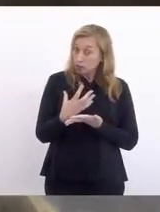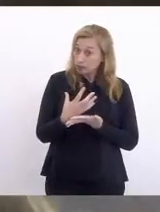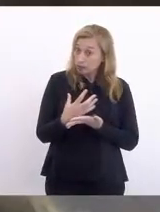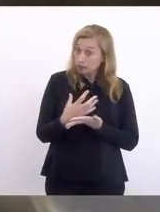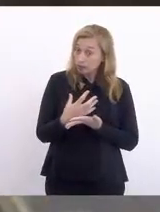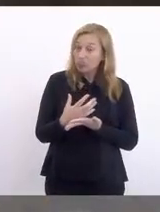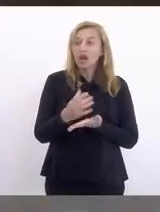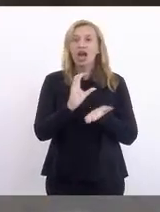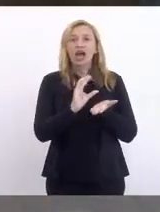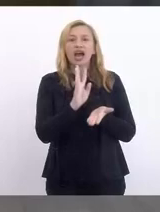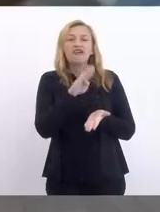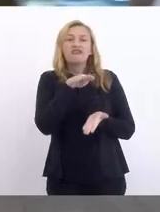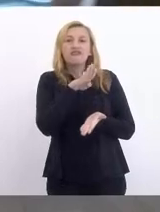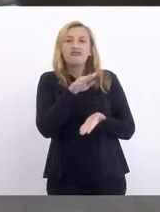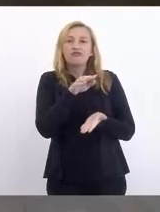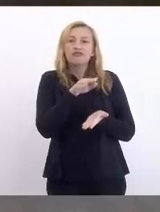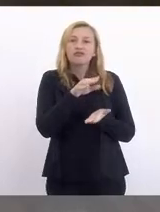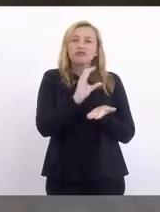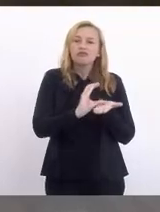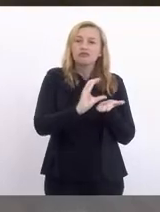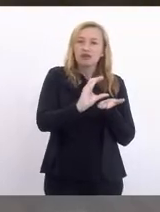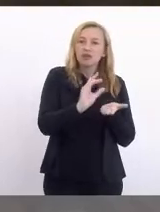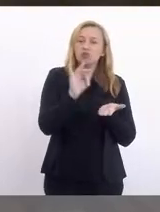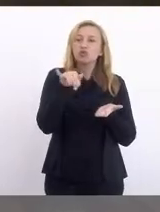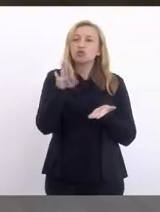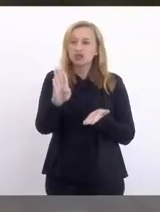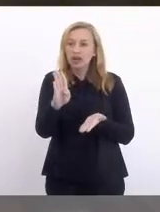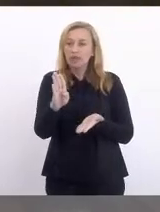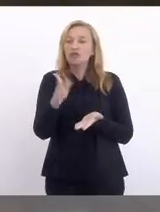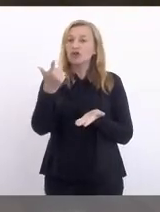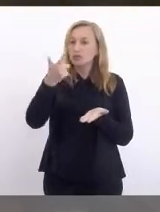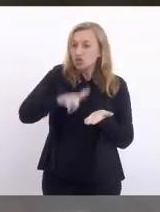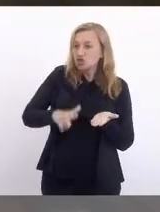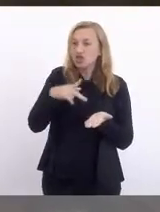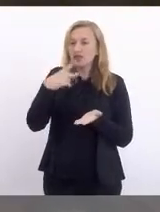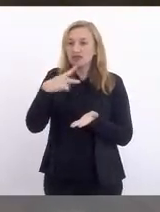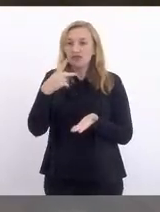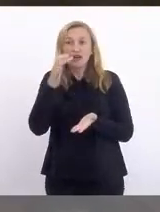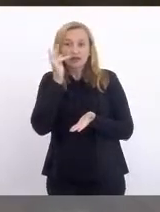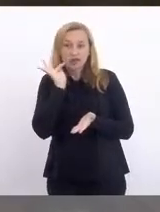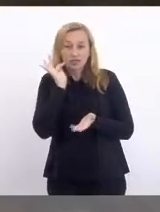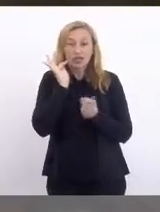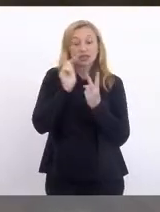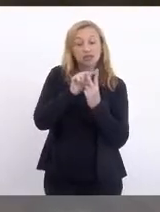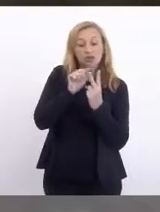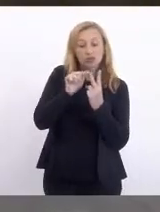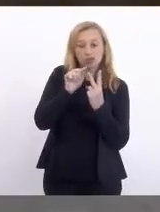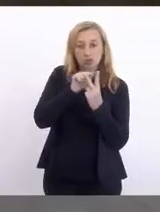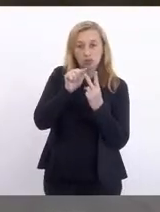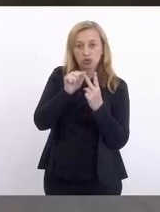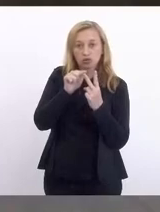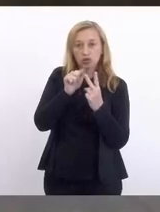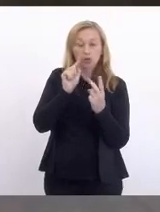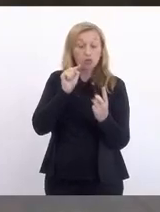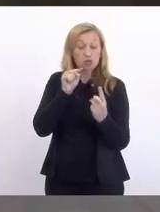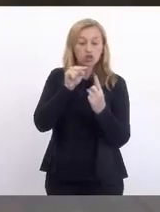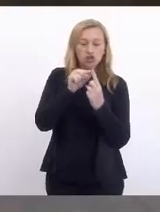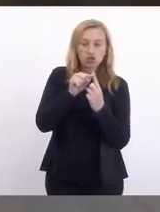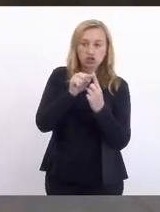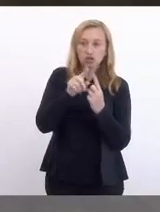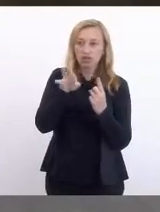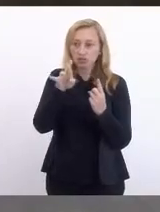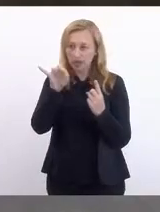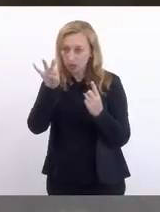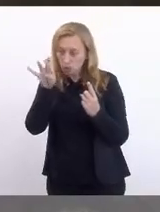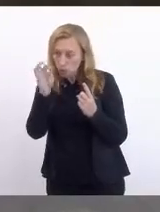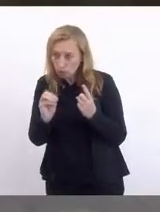as verbas do fundeb repito tem vou repetir a falta de tal do serafini tem dois carateres O primeiro é